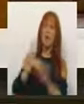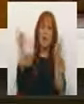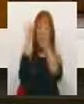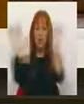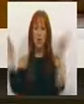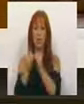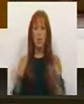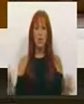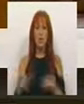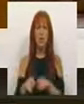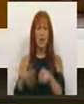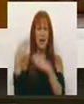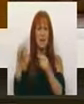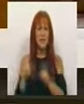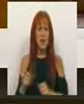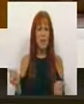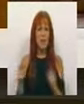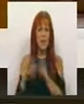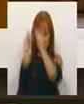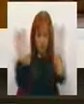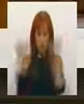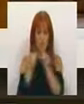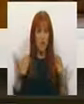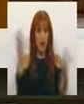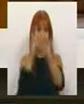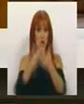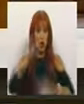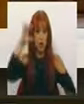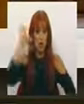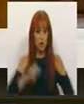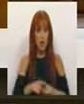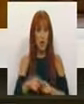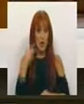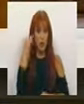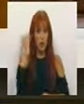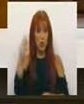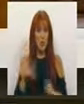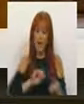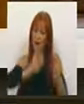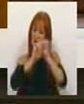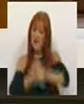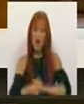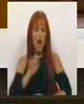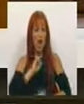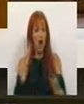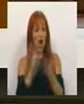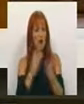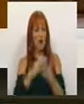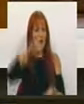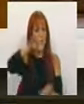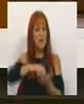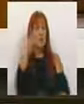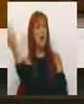de ensino promovendo a internacionalização das escolas atletas e do turismo transformar as nossas escolas em centros